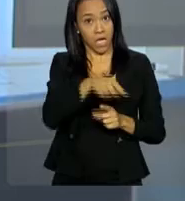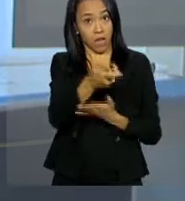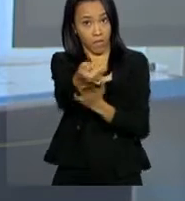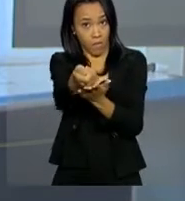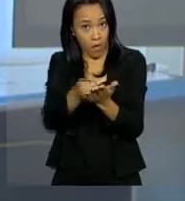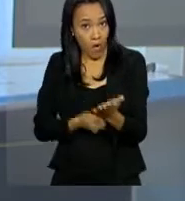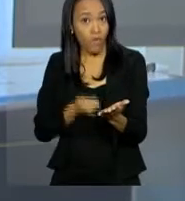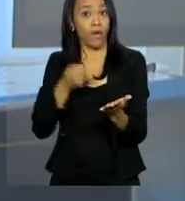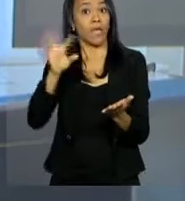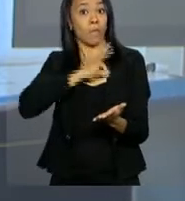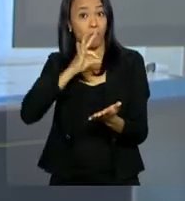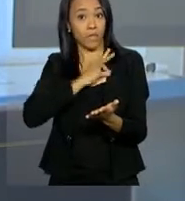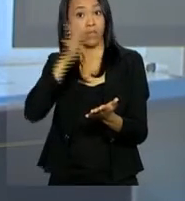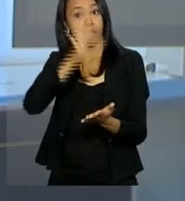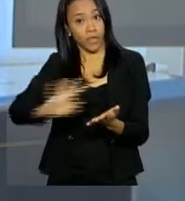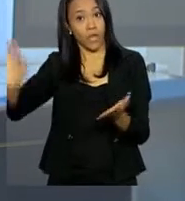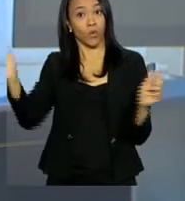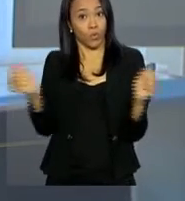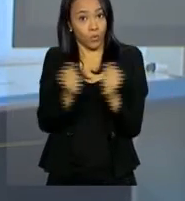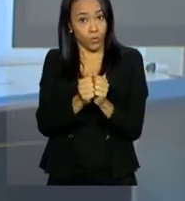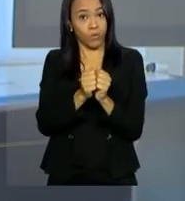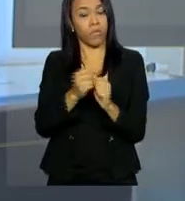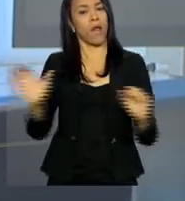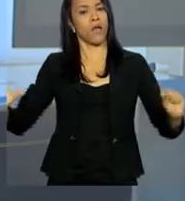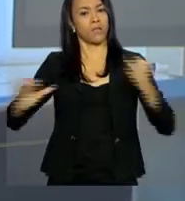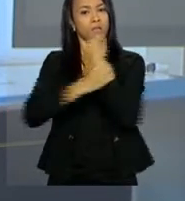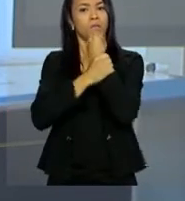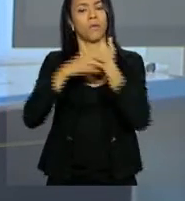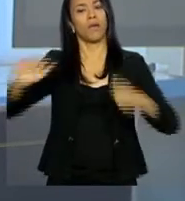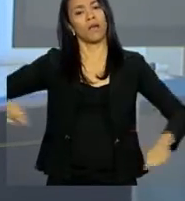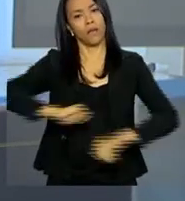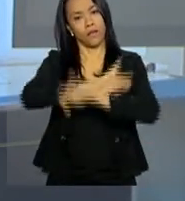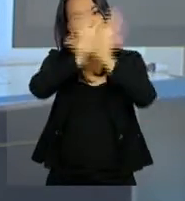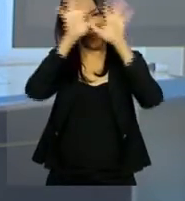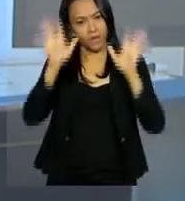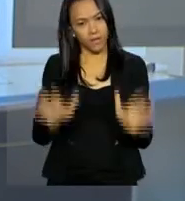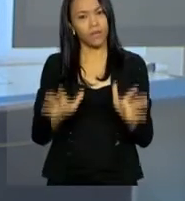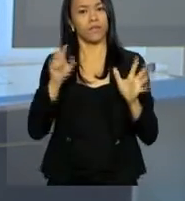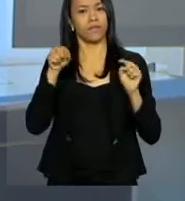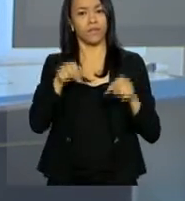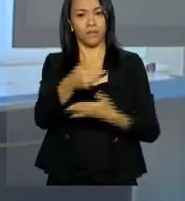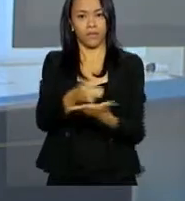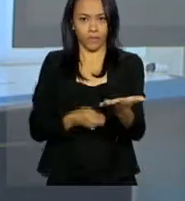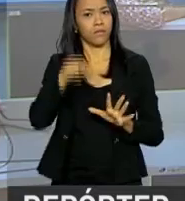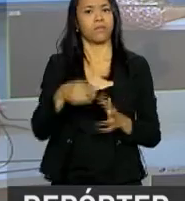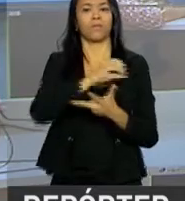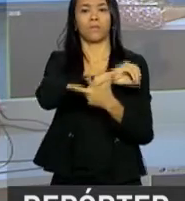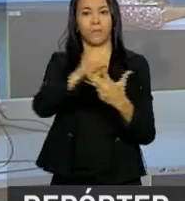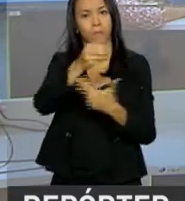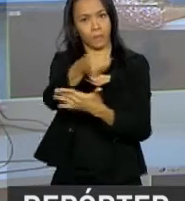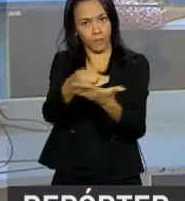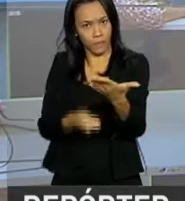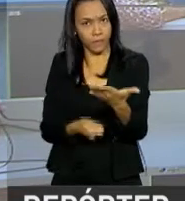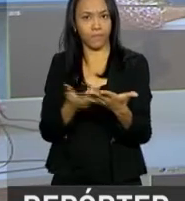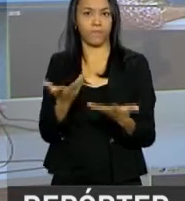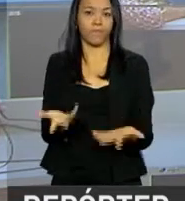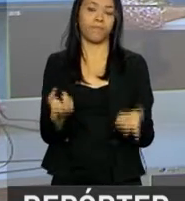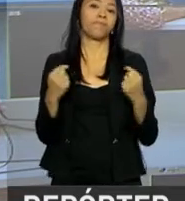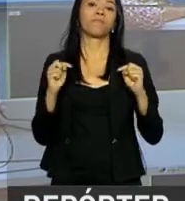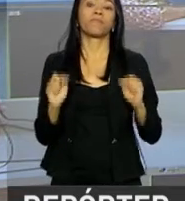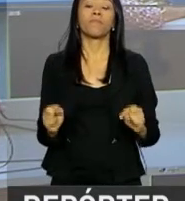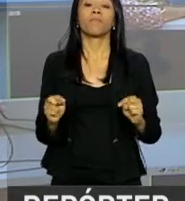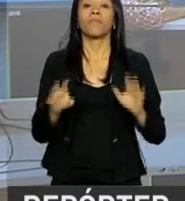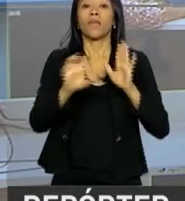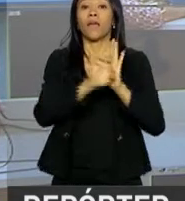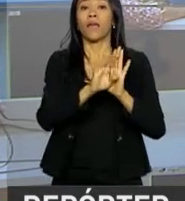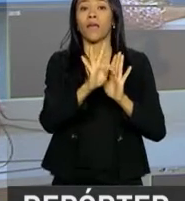ea polícia federal para garantir a transparência ea segurança do exame e os editais para a